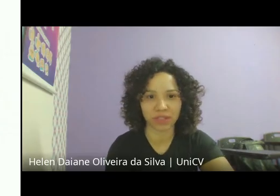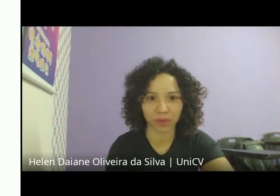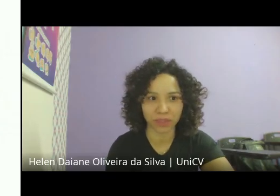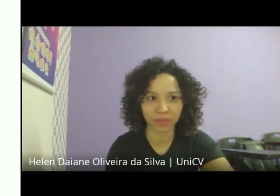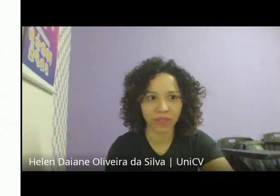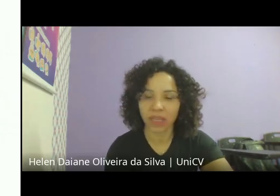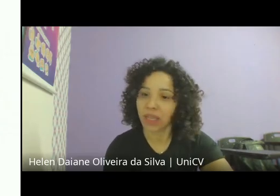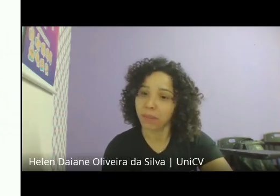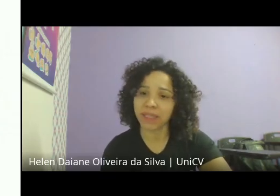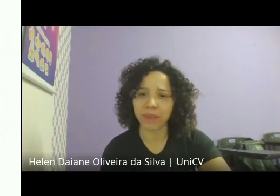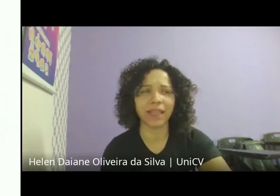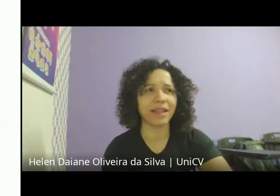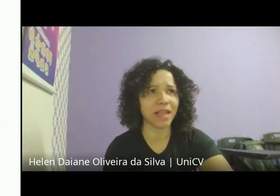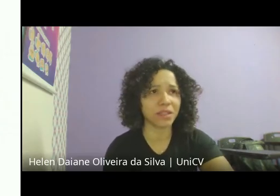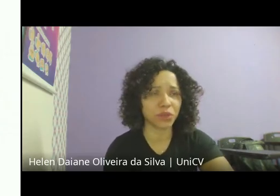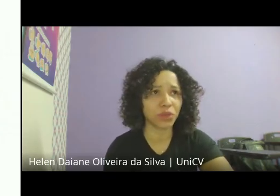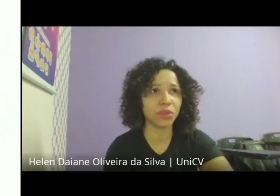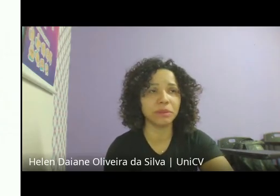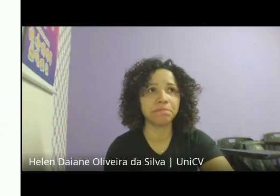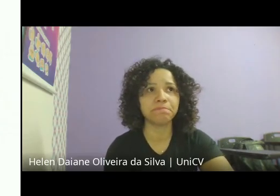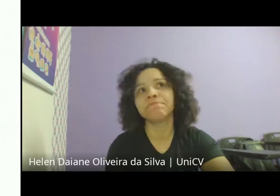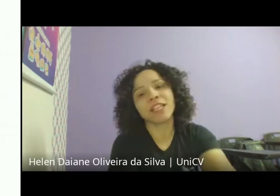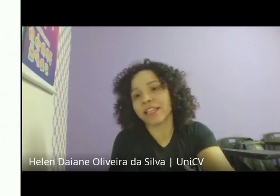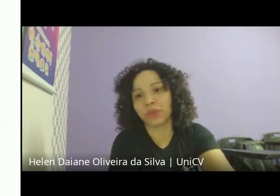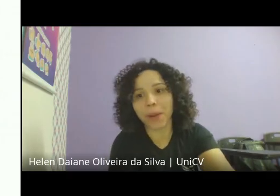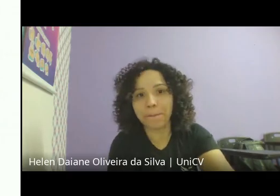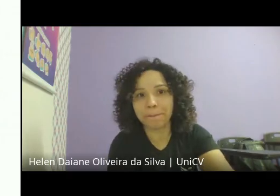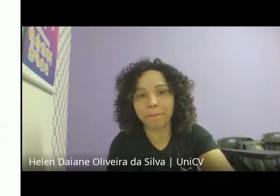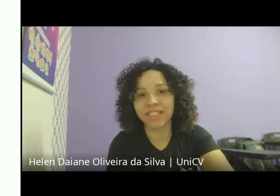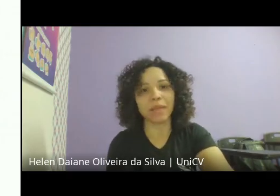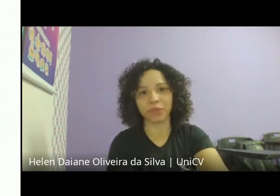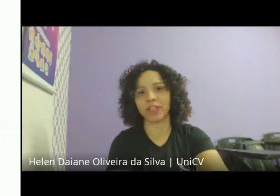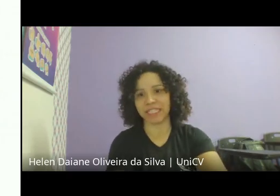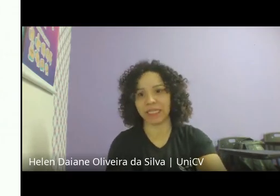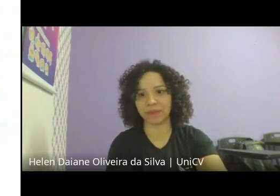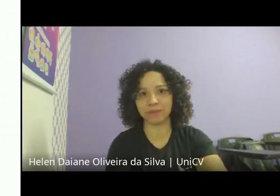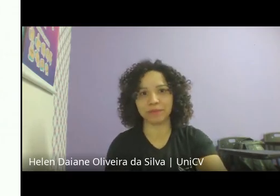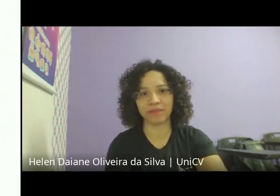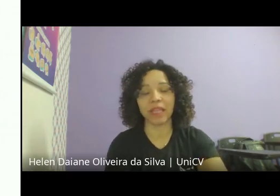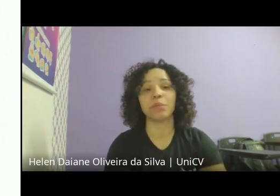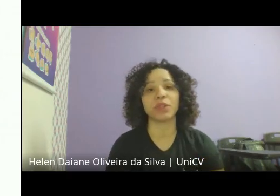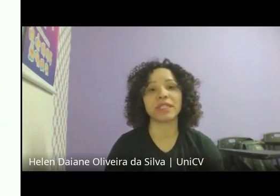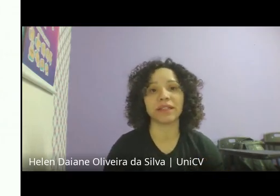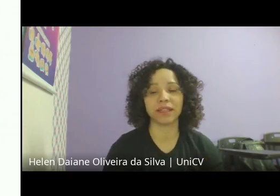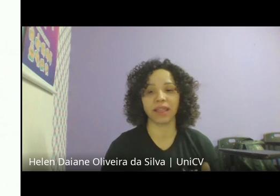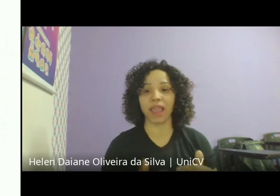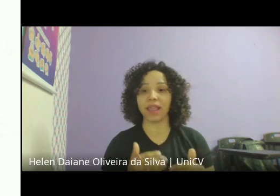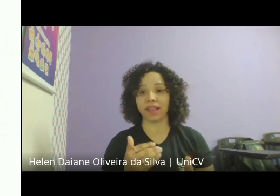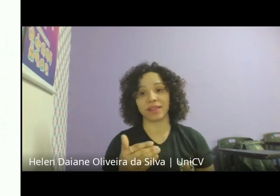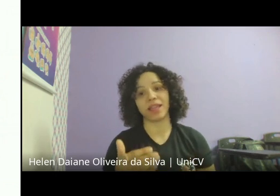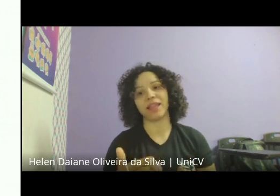à nossa volta? Mas para quem nasce surdo, isso é natural. Sempre foi assim. Pode ser